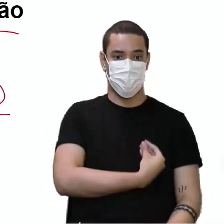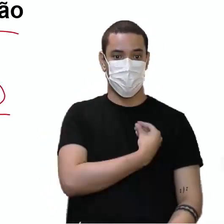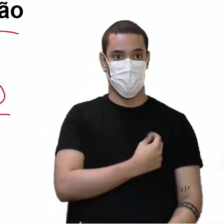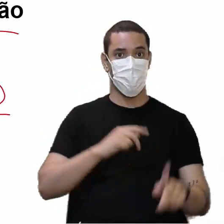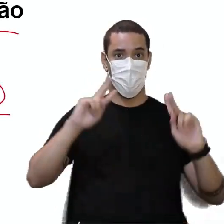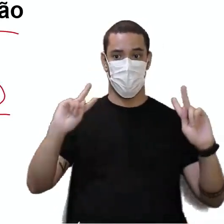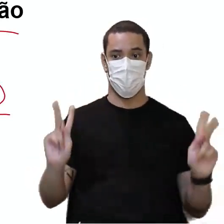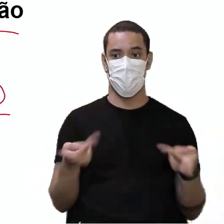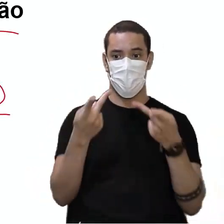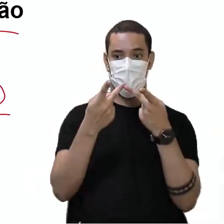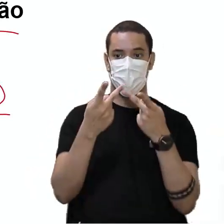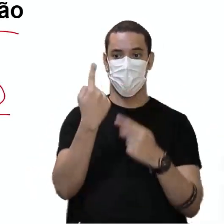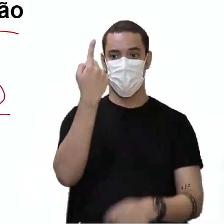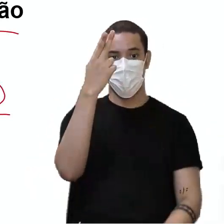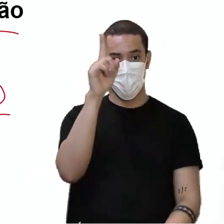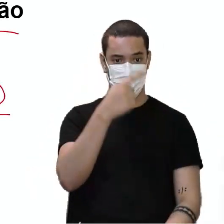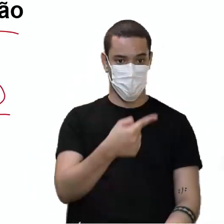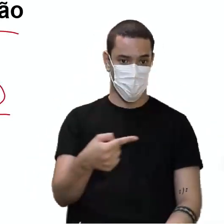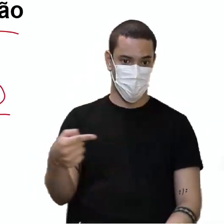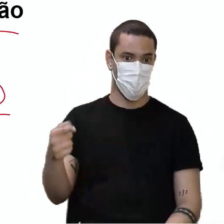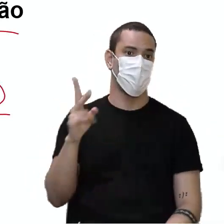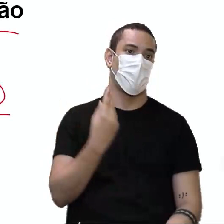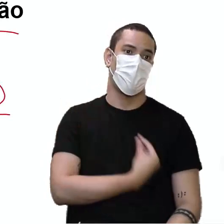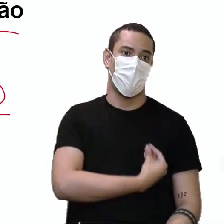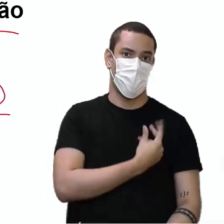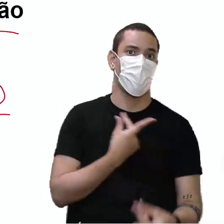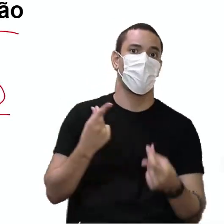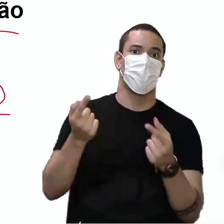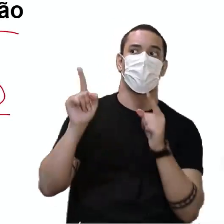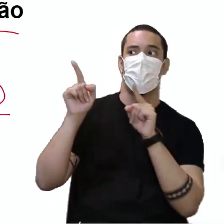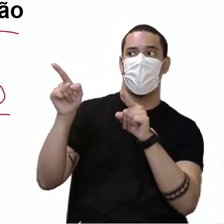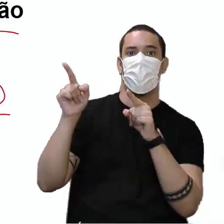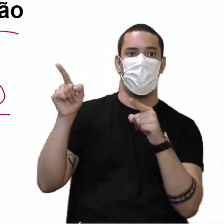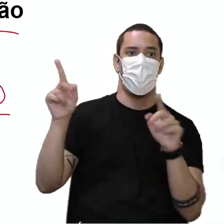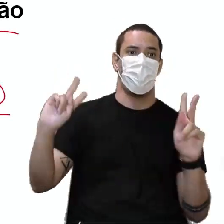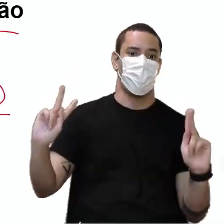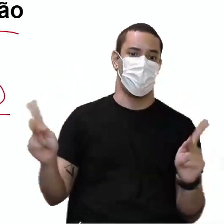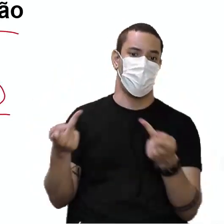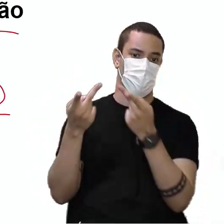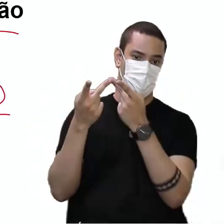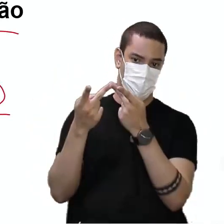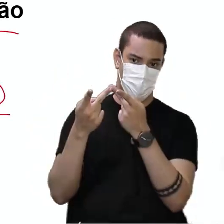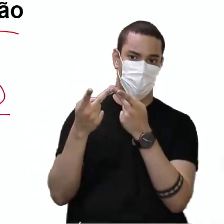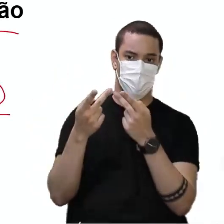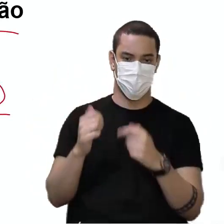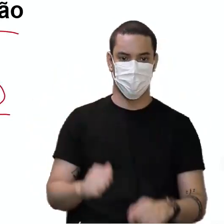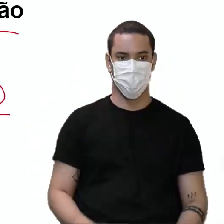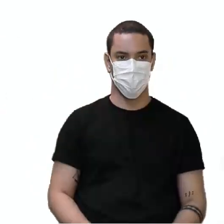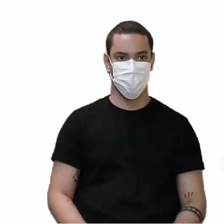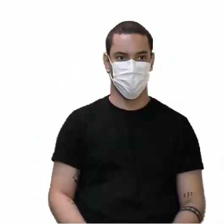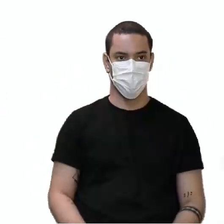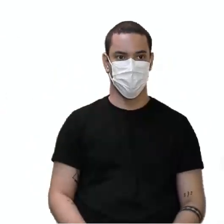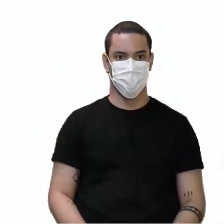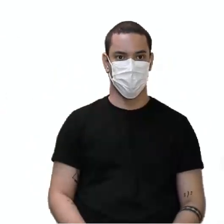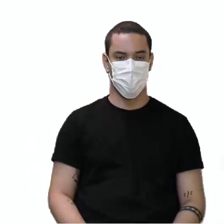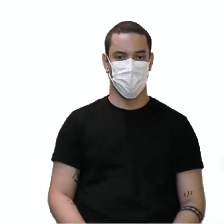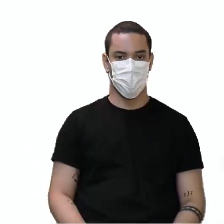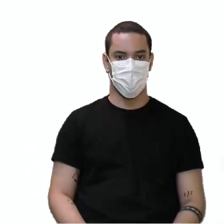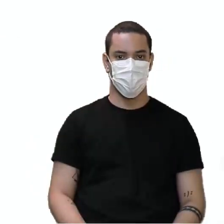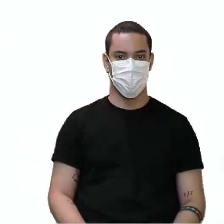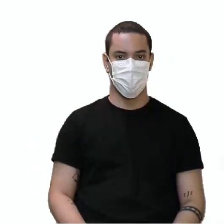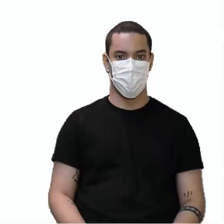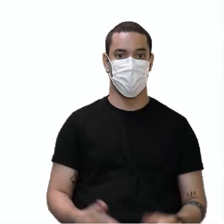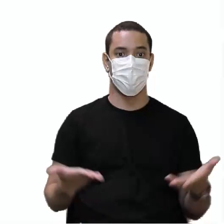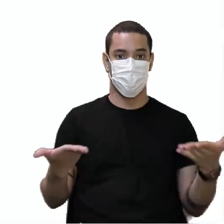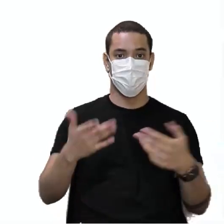a Paris por uma semana e continua lá em Paris, certo? Aí